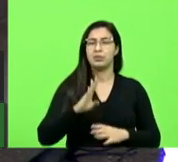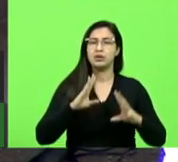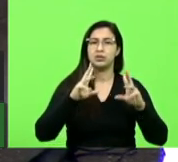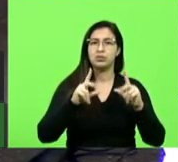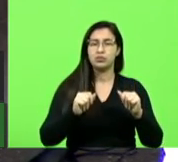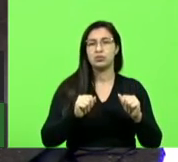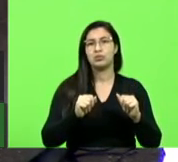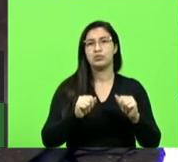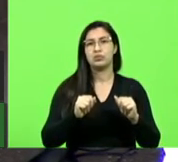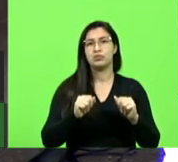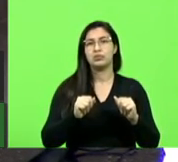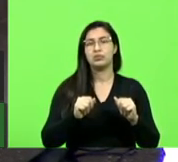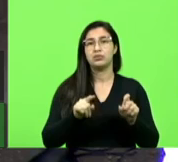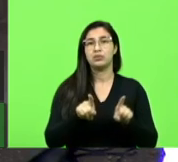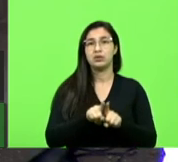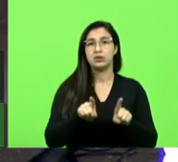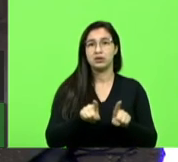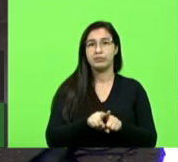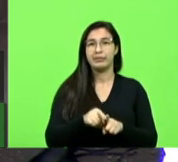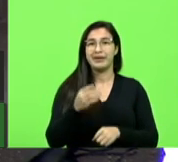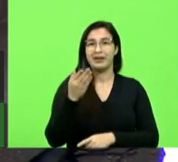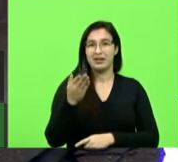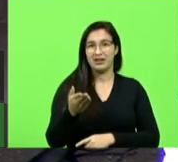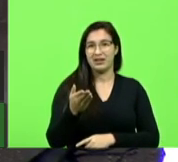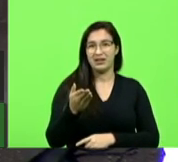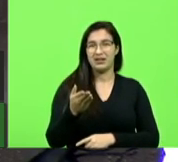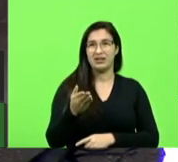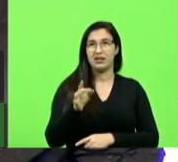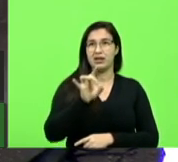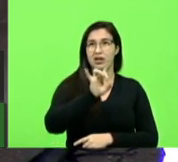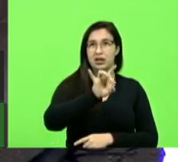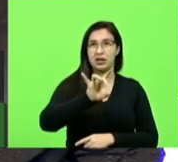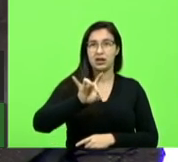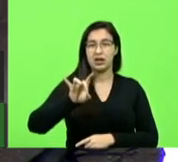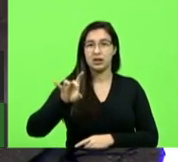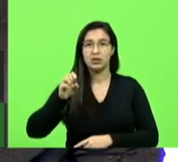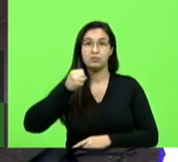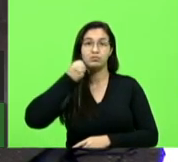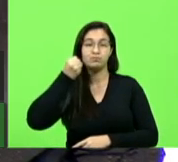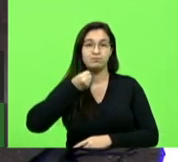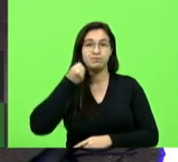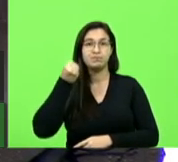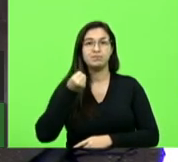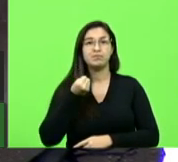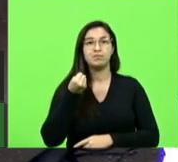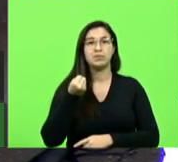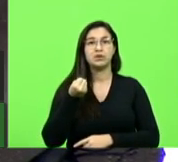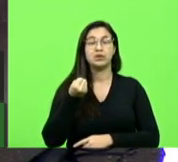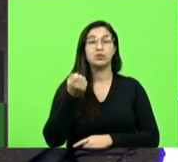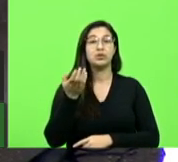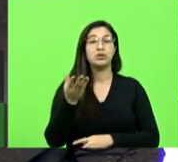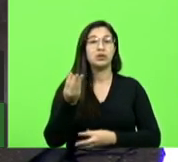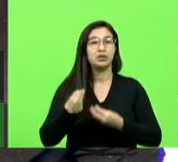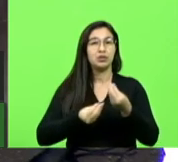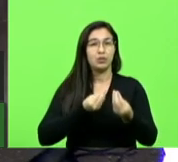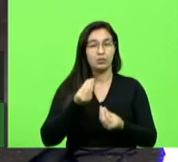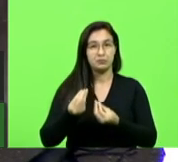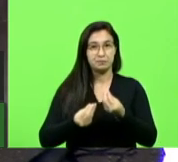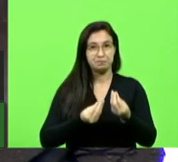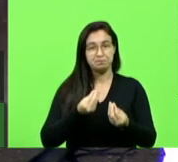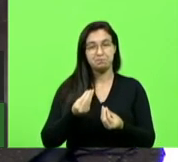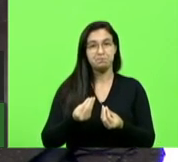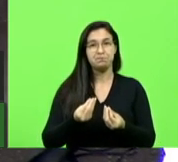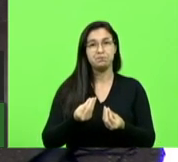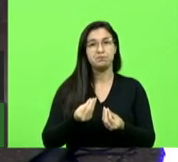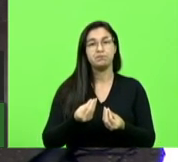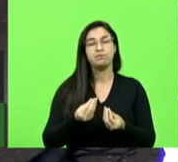que envergonha, inclusive, a sigla que cada um daqueles senadores que são ali inquisitores pertencem. Né? Isso é